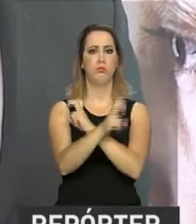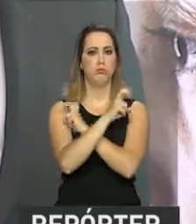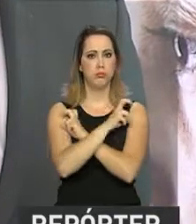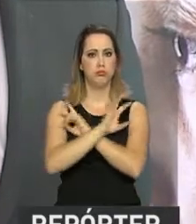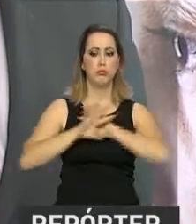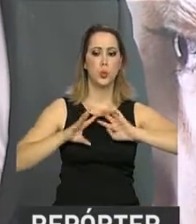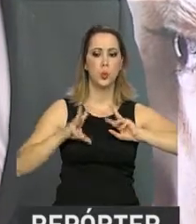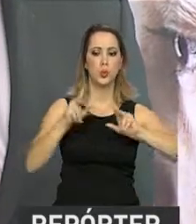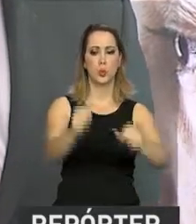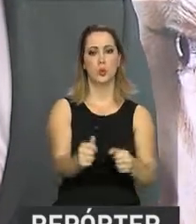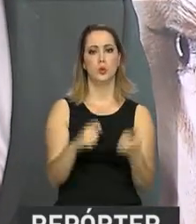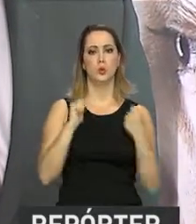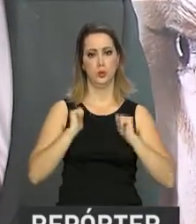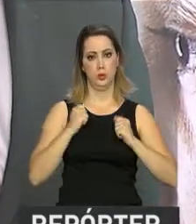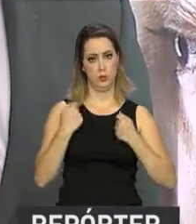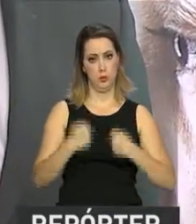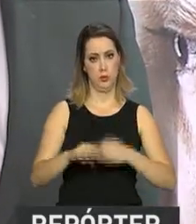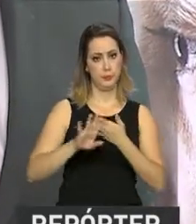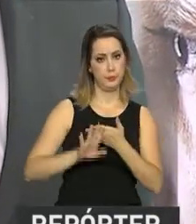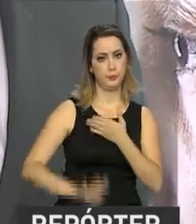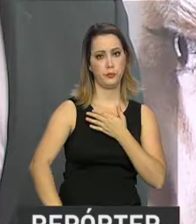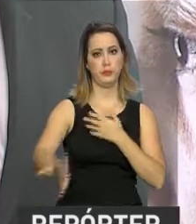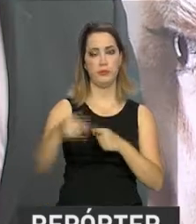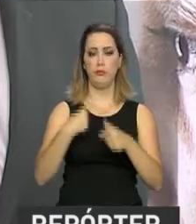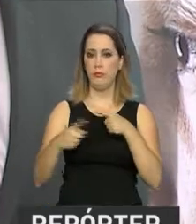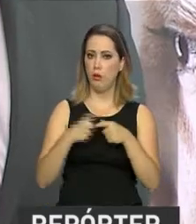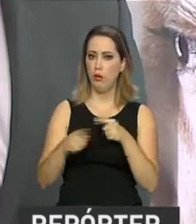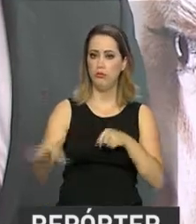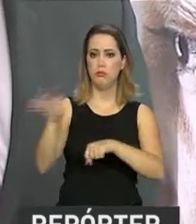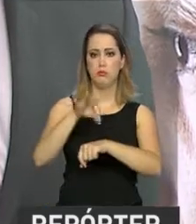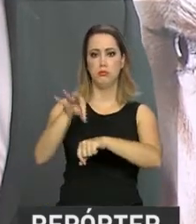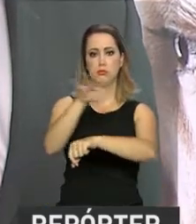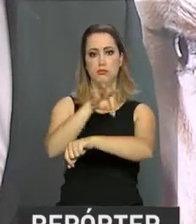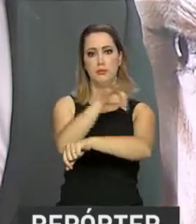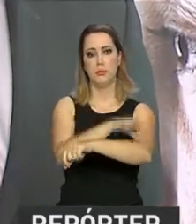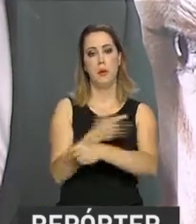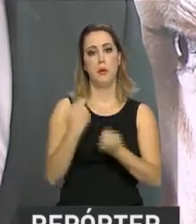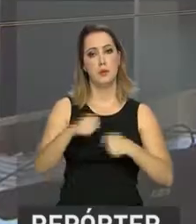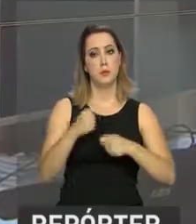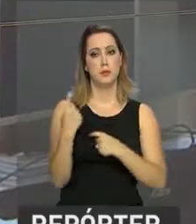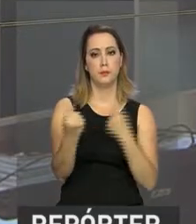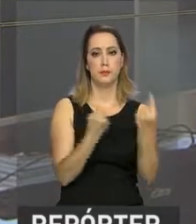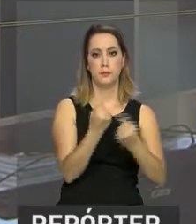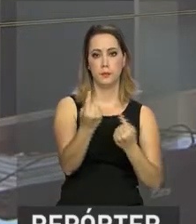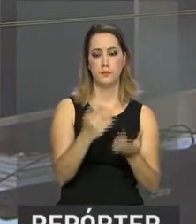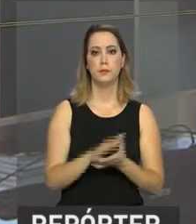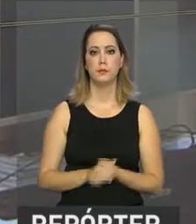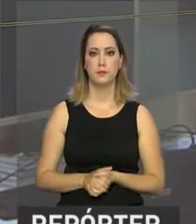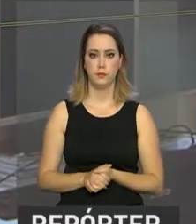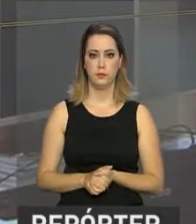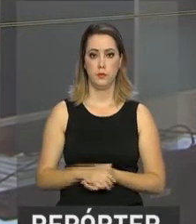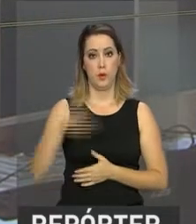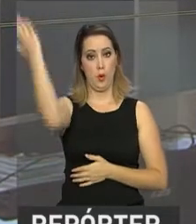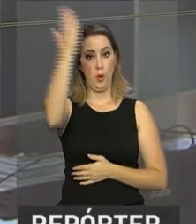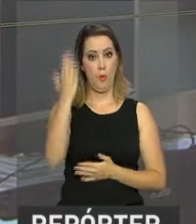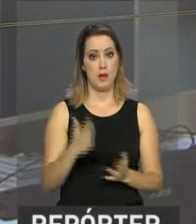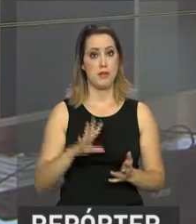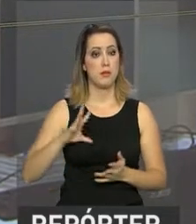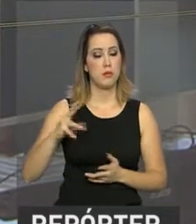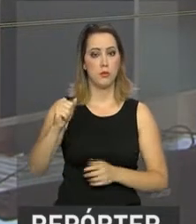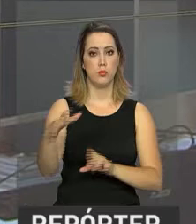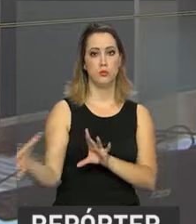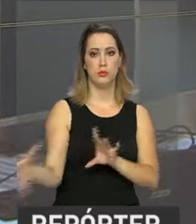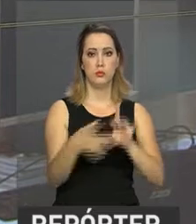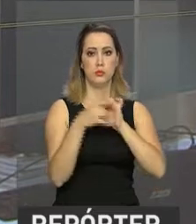a infraestrutura está pronta para o combate ao mosquito. Mas depende de cada brasileiro fazer a sua parte. E o Brasil todo se une para acabar